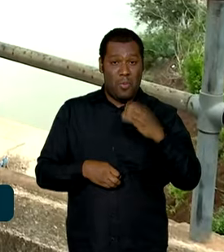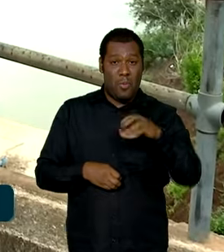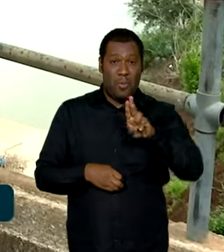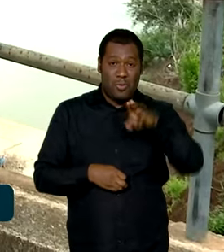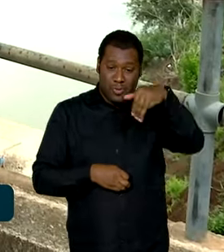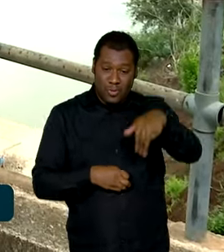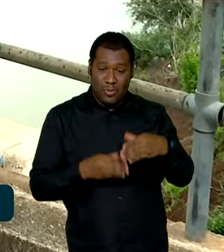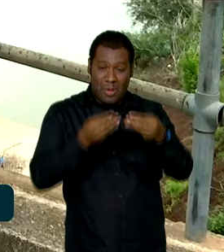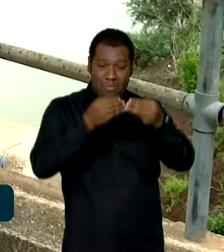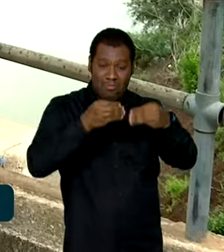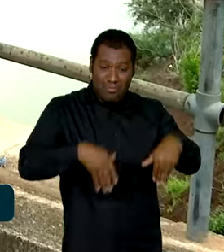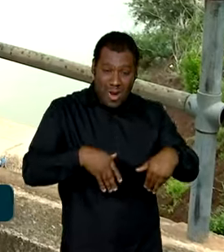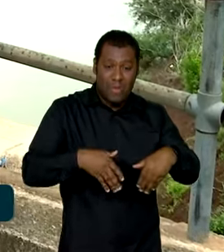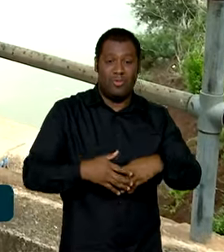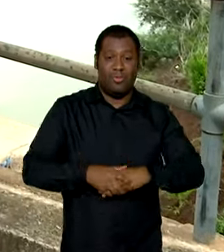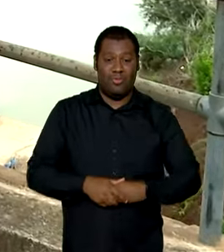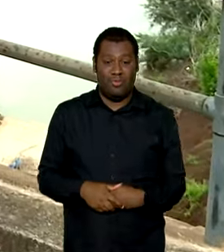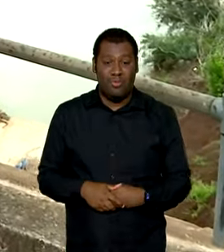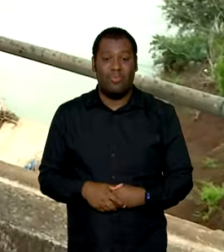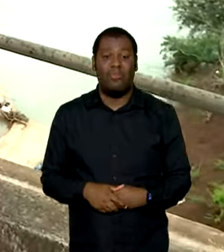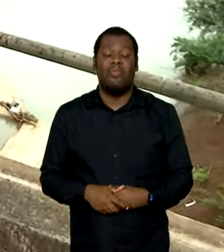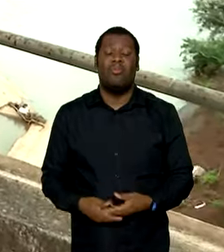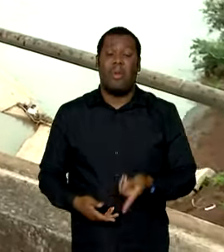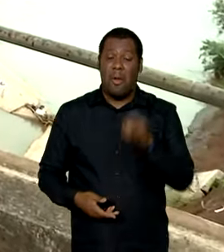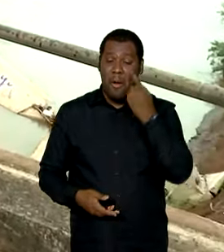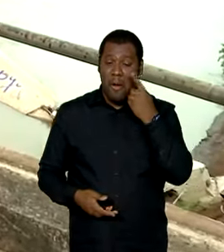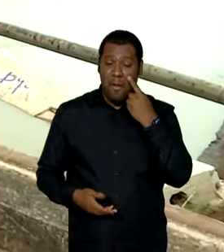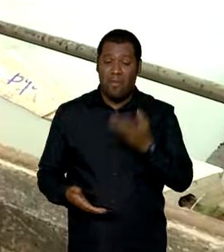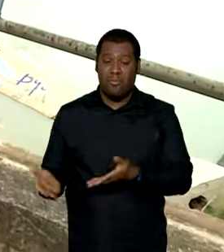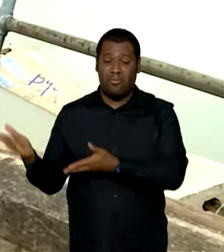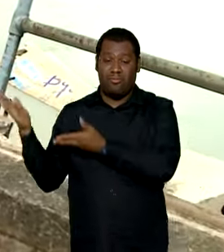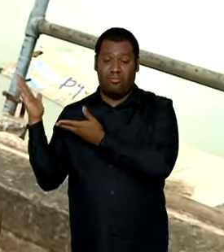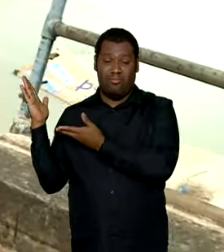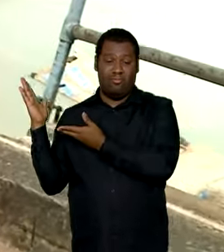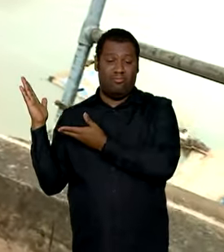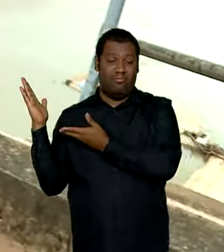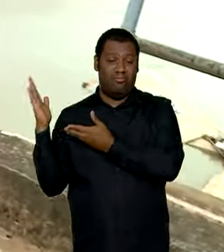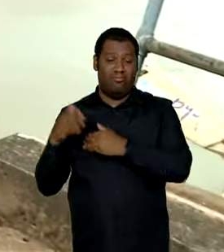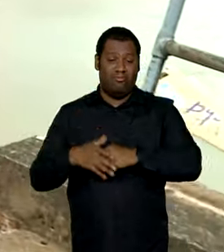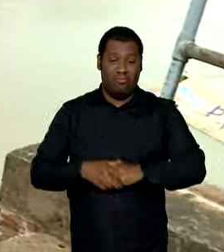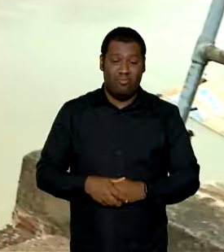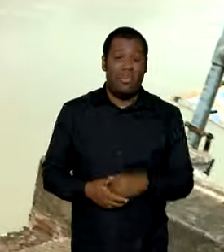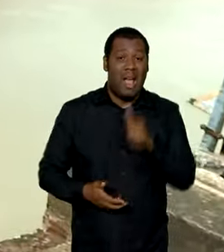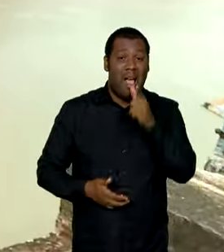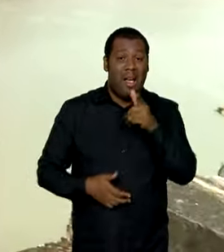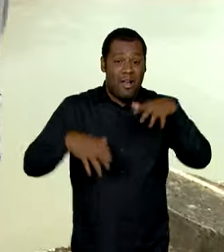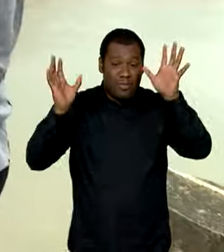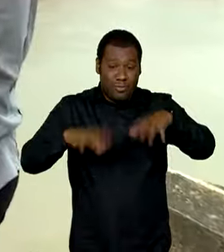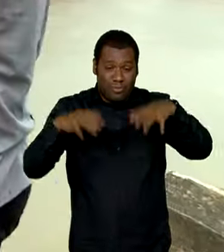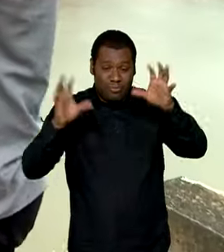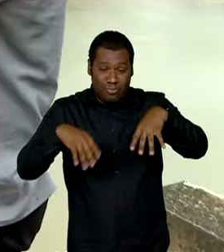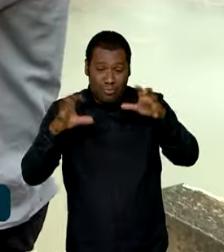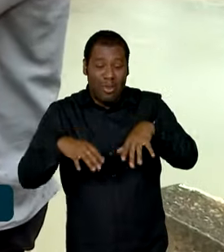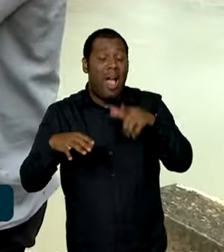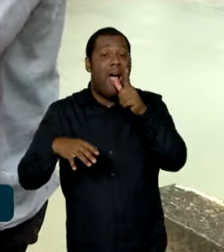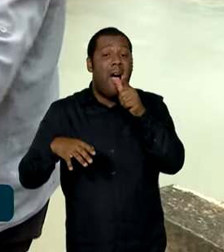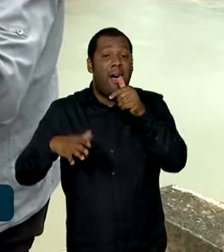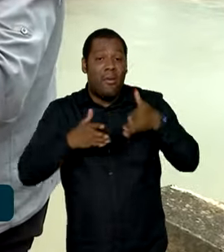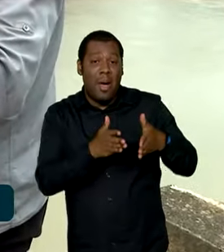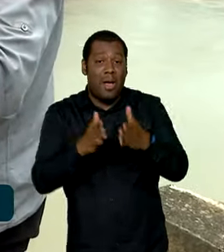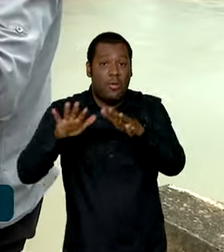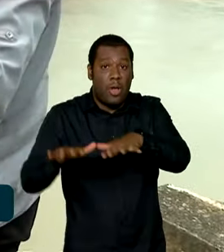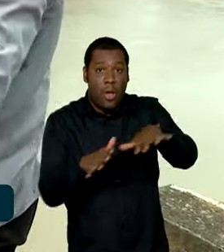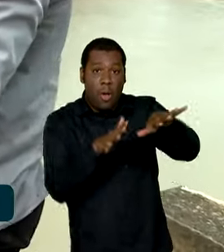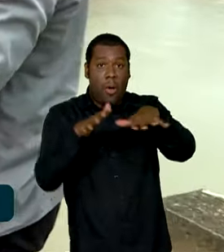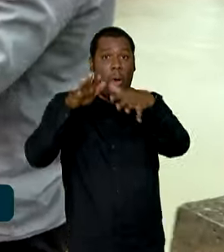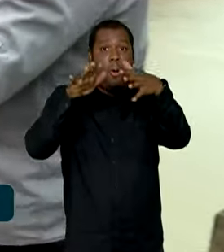Só para se ter uma ideia do tamanho da tragédia, todo esse espaço onde a gente está ficou submerso. O Rio Taquari subiu 30